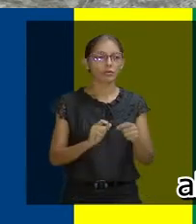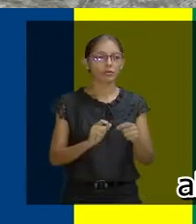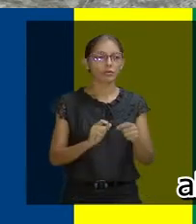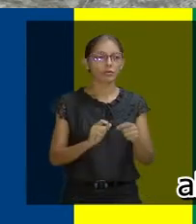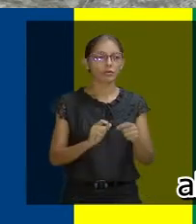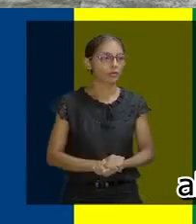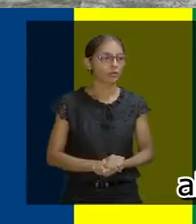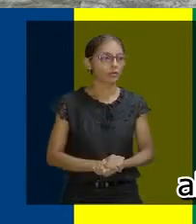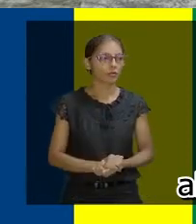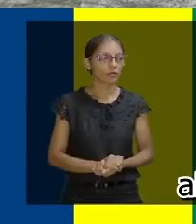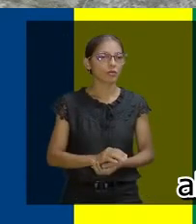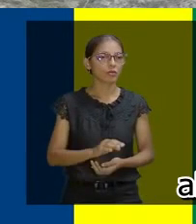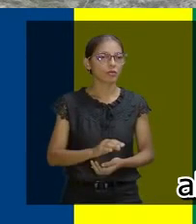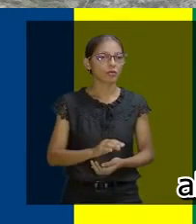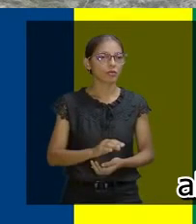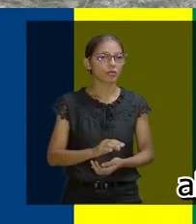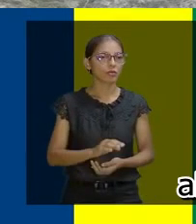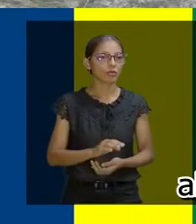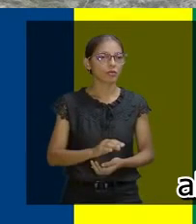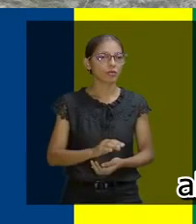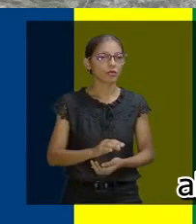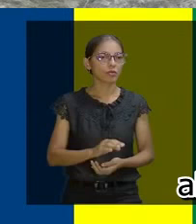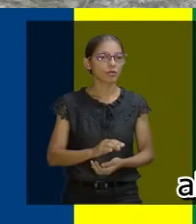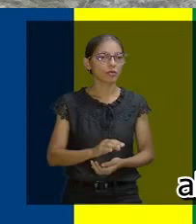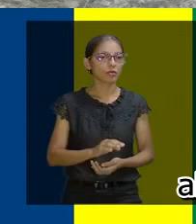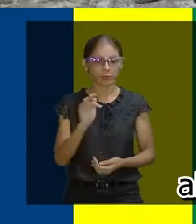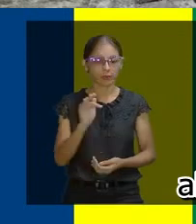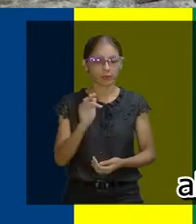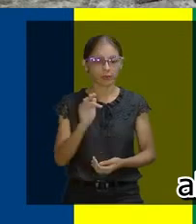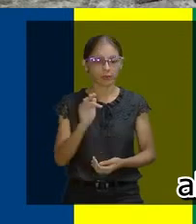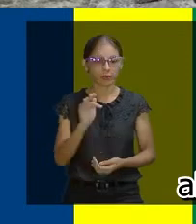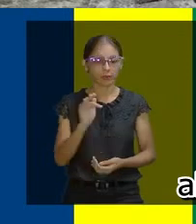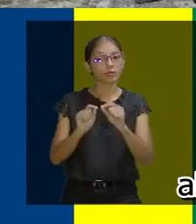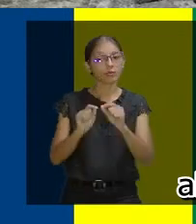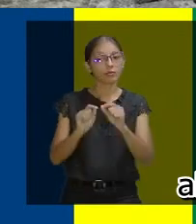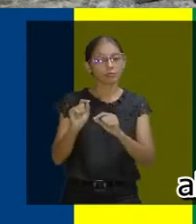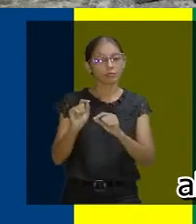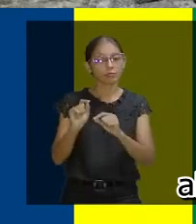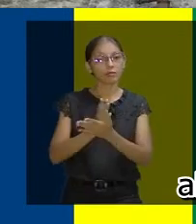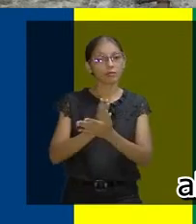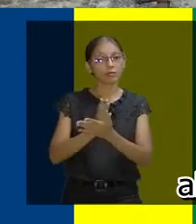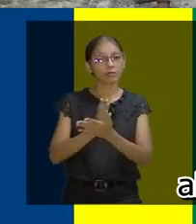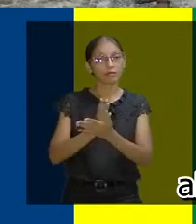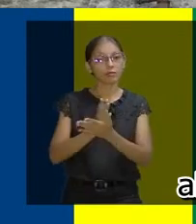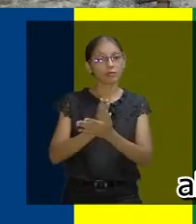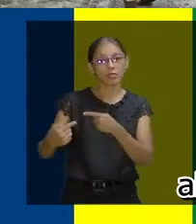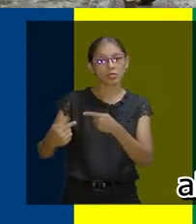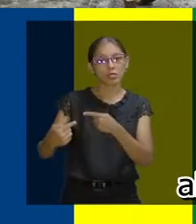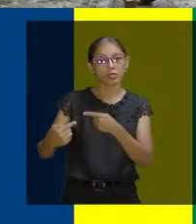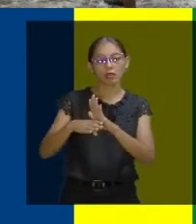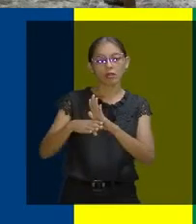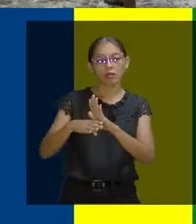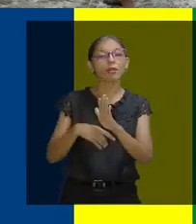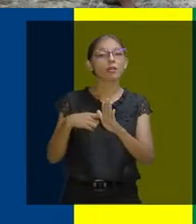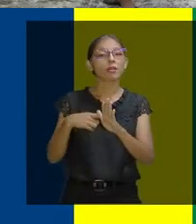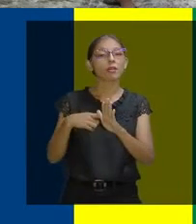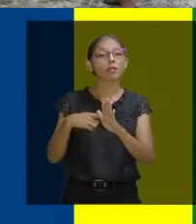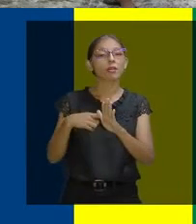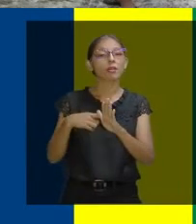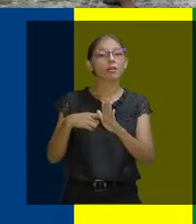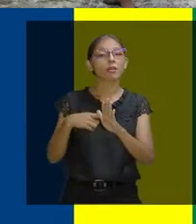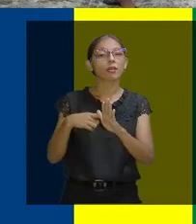Federal tem, digamos, legitimado alguma dessas políticas, alguma dessas reivindicações. É